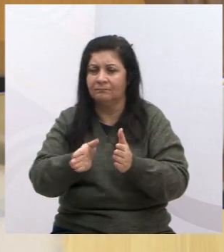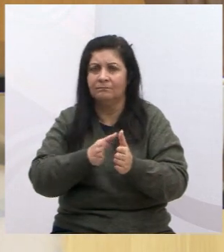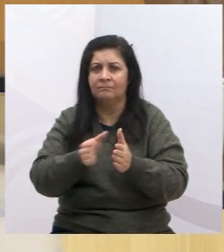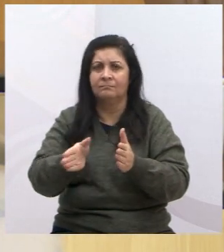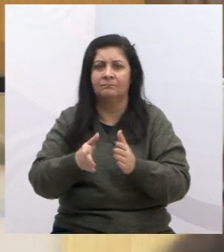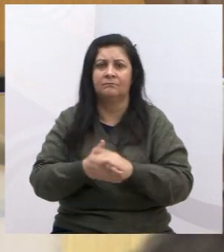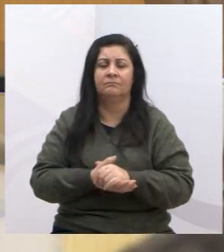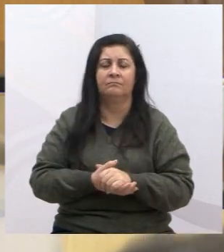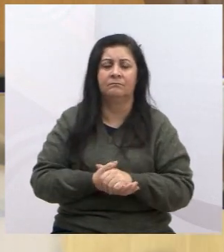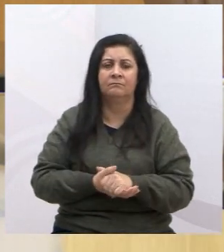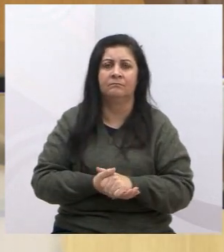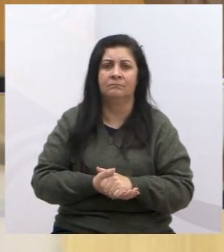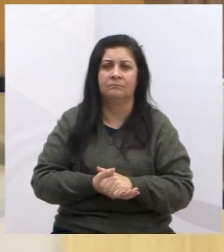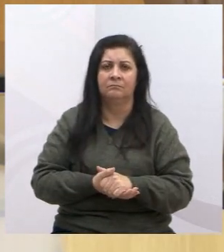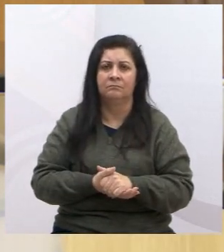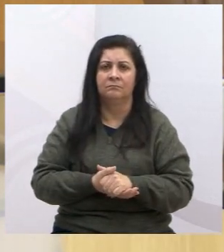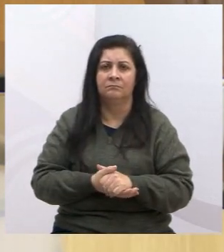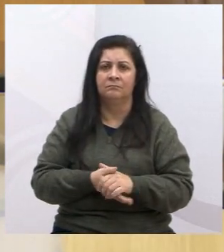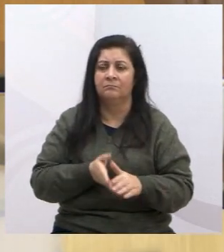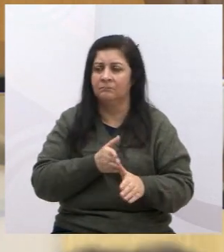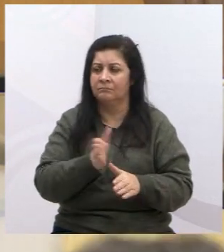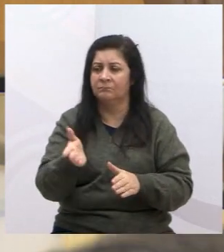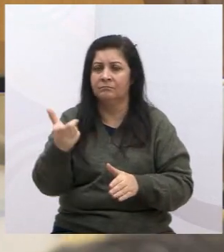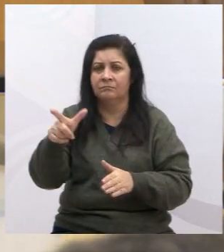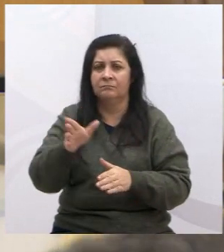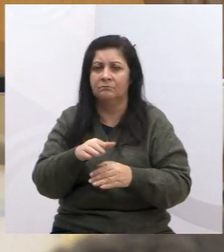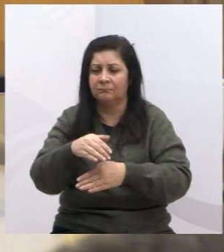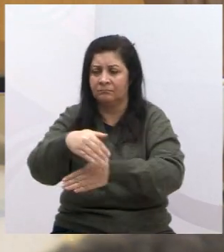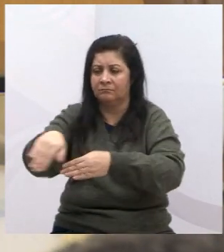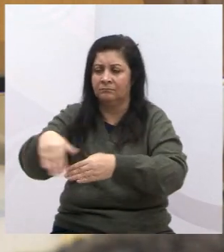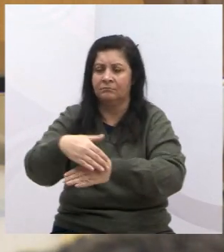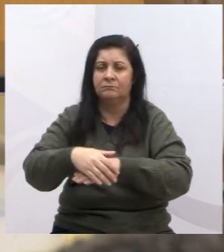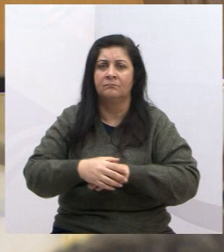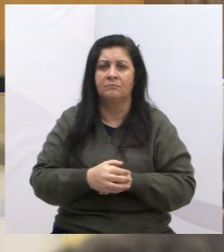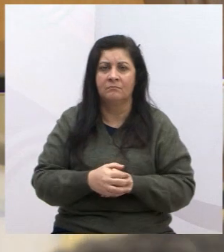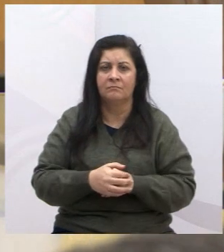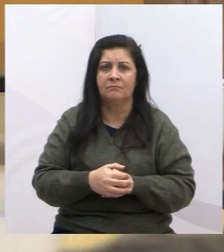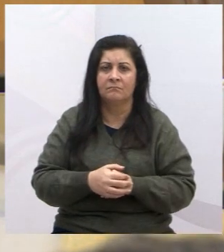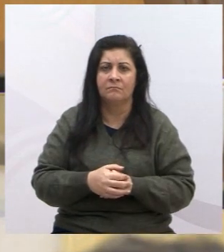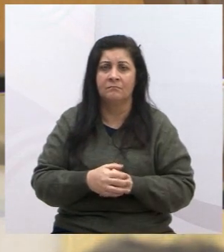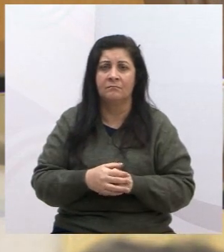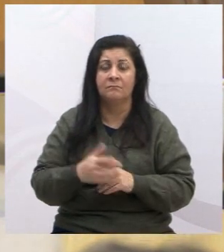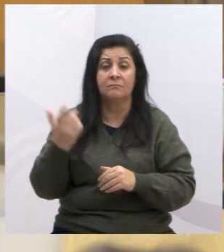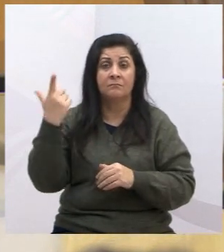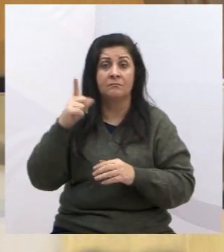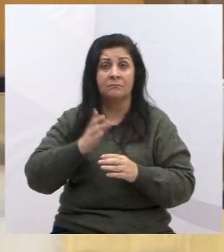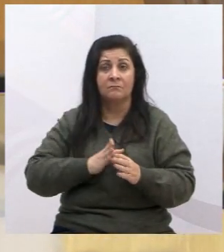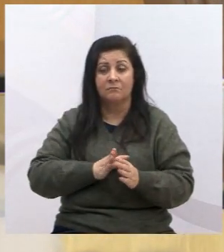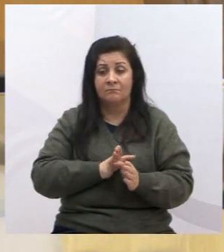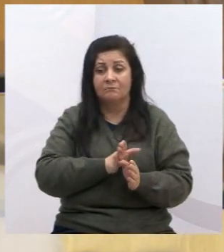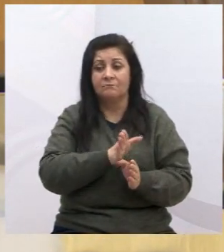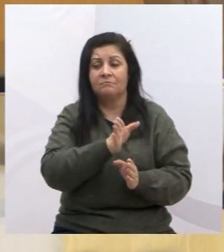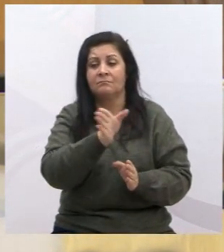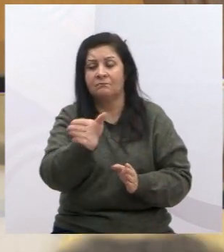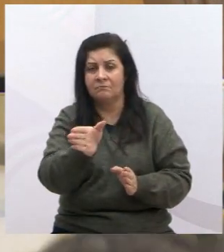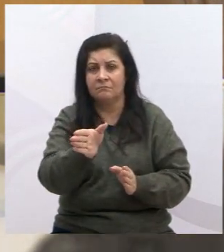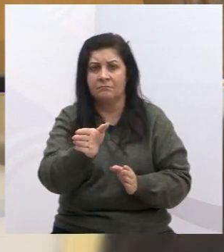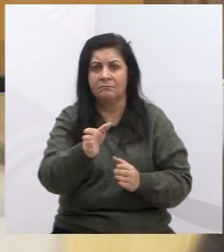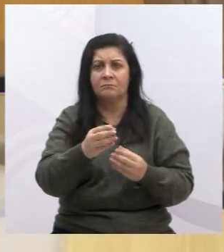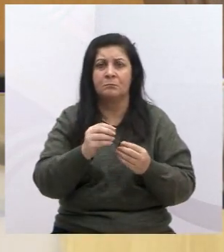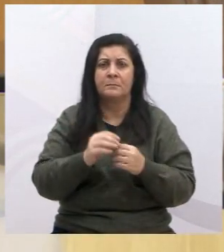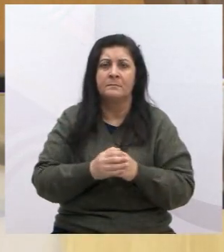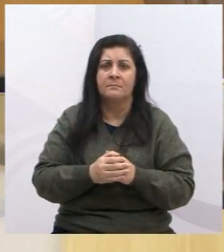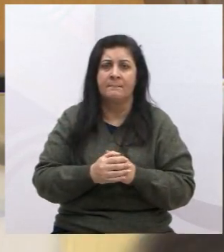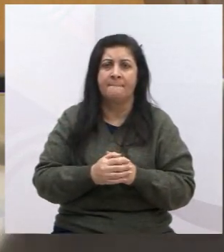Avenida Condessa Luísa Margarida de Barros, Portugal, para acessar o Jardim do Marquês. E assim,